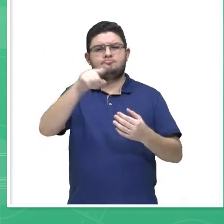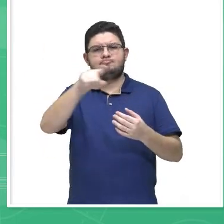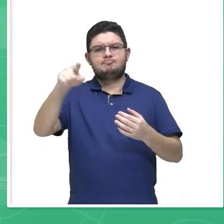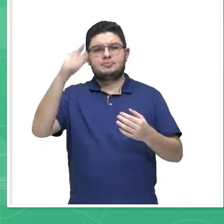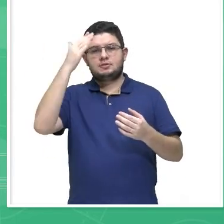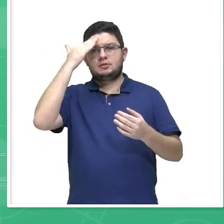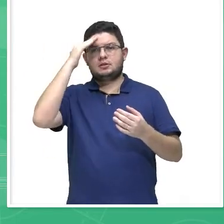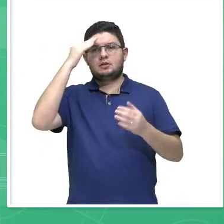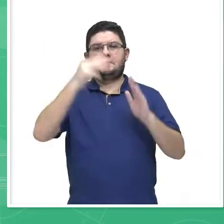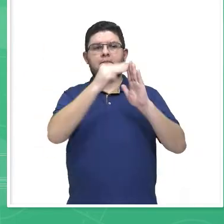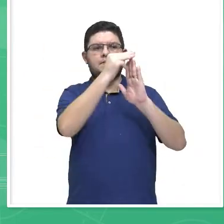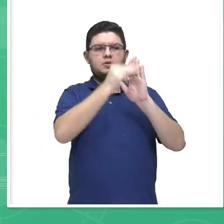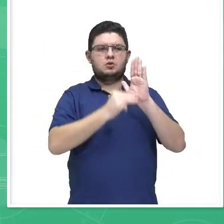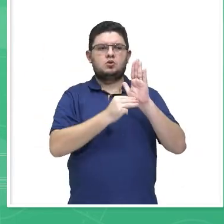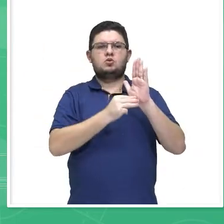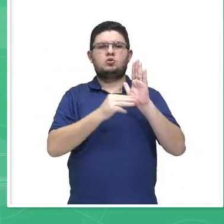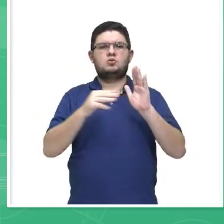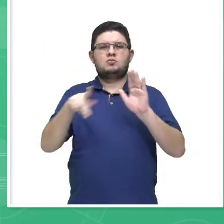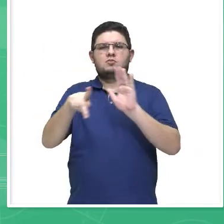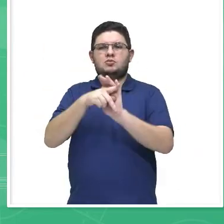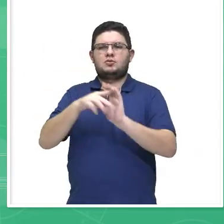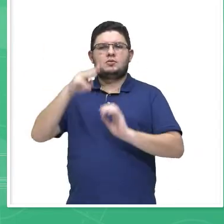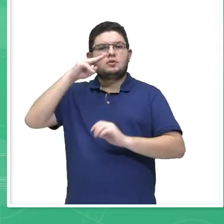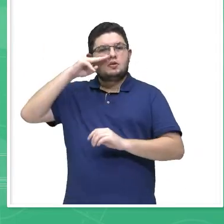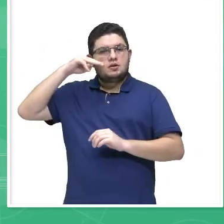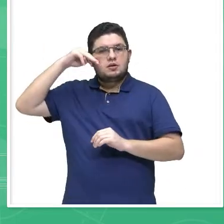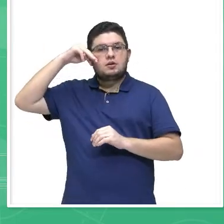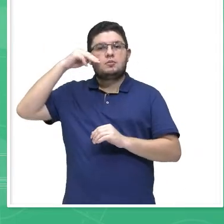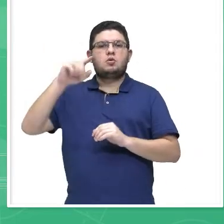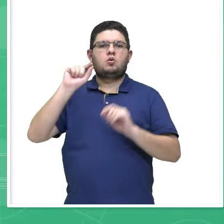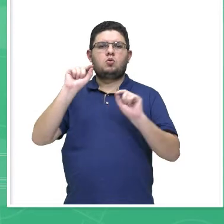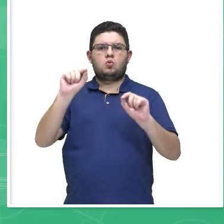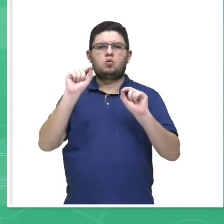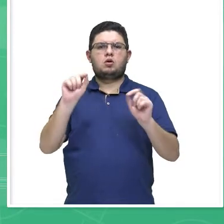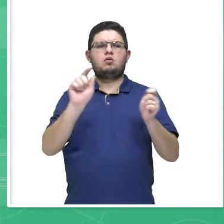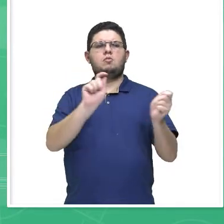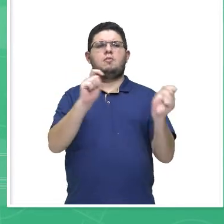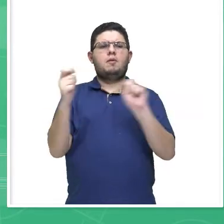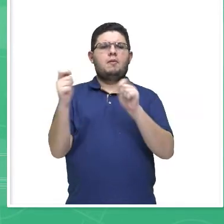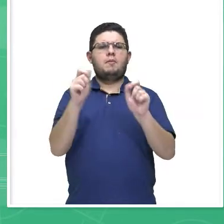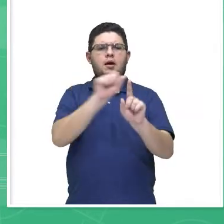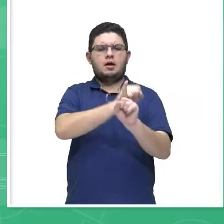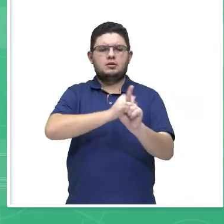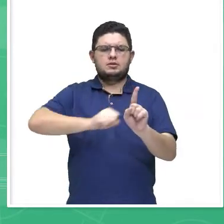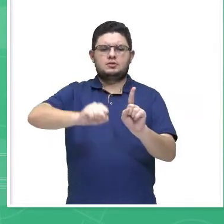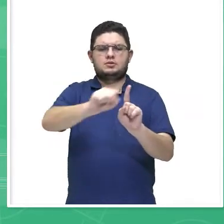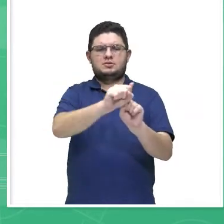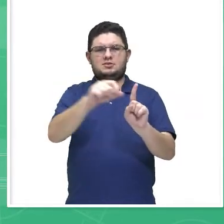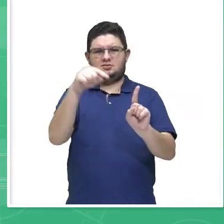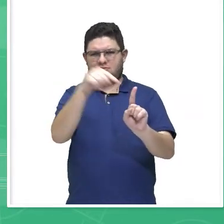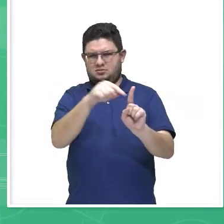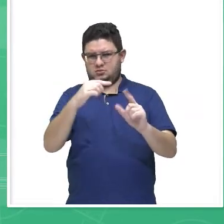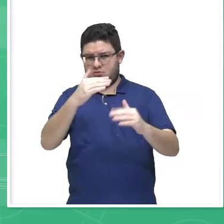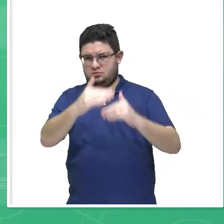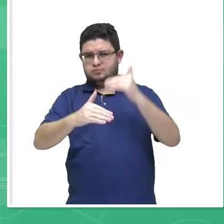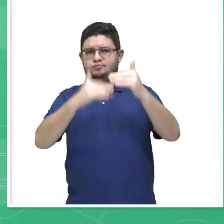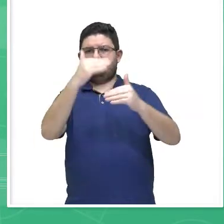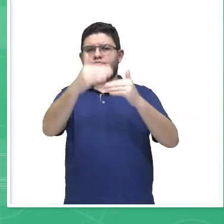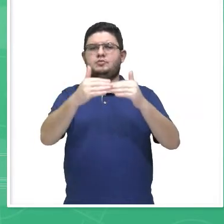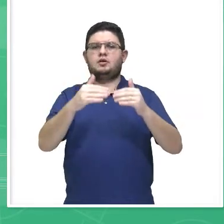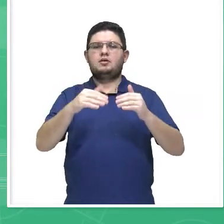metodologia utilizada por Marx para interpretação sociológica do desenvolvimento das